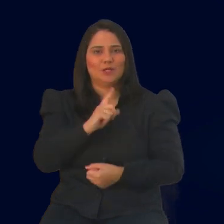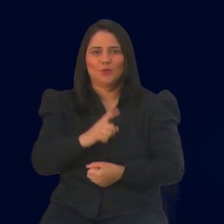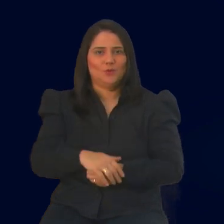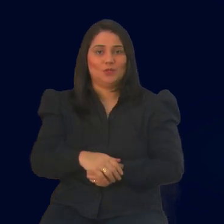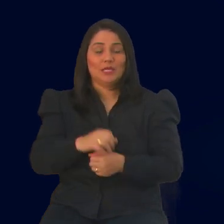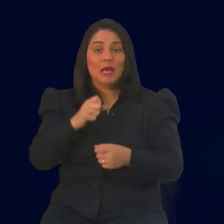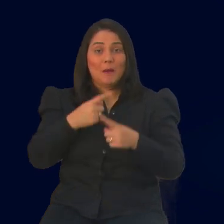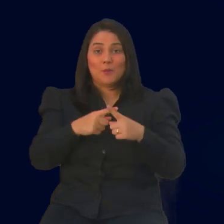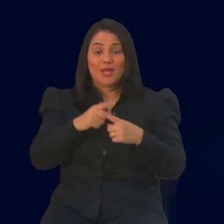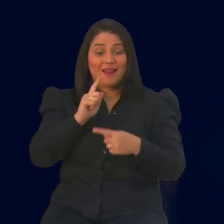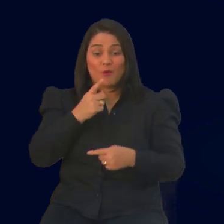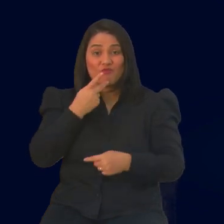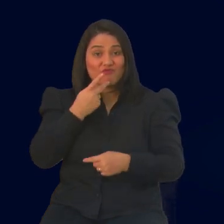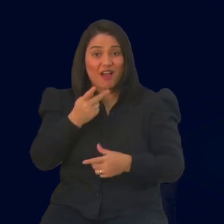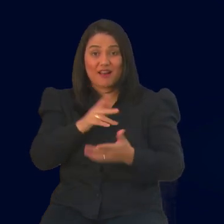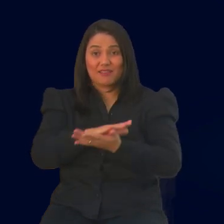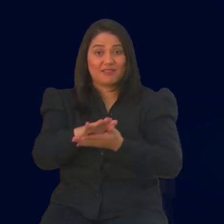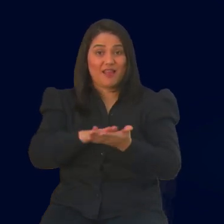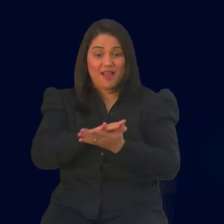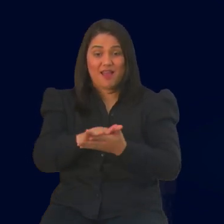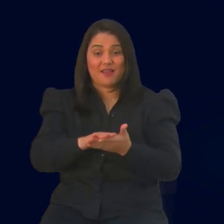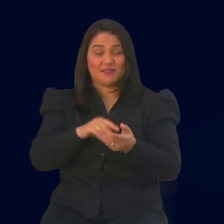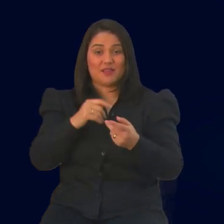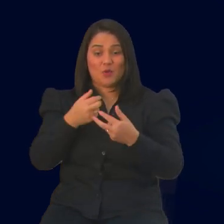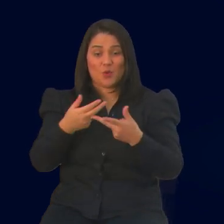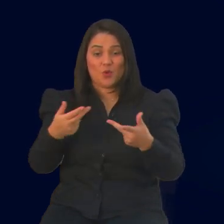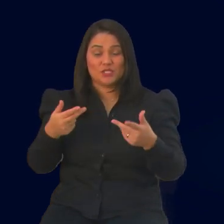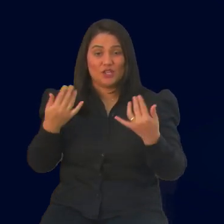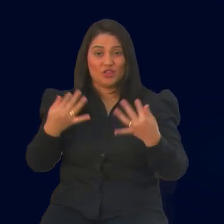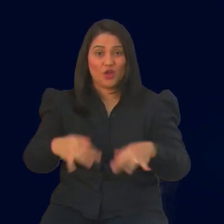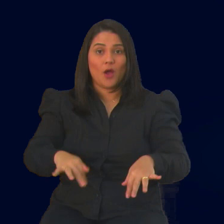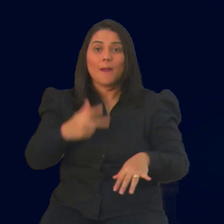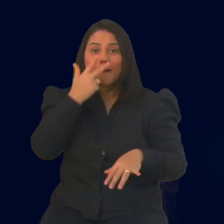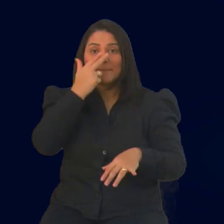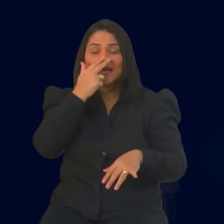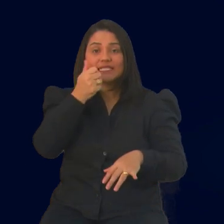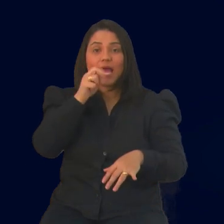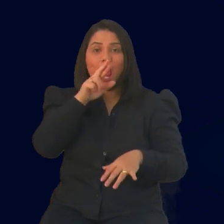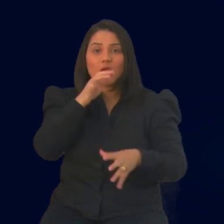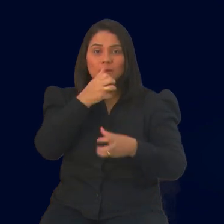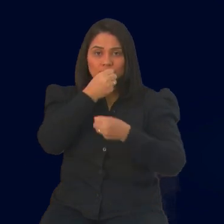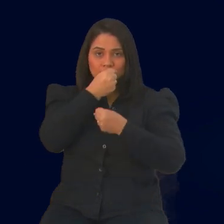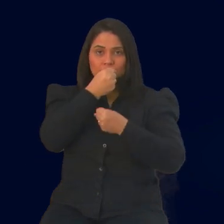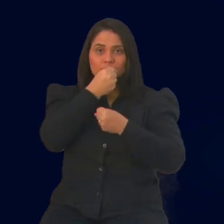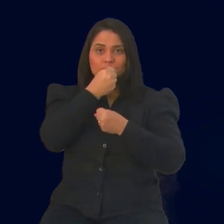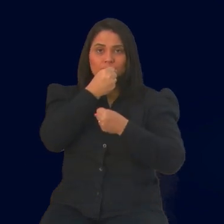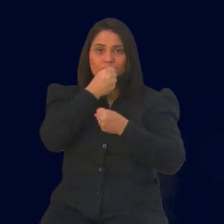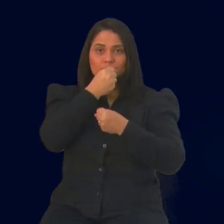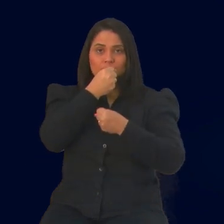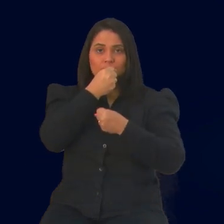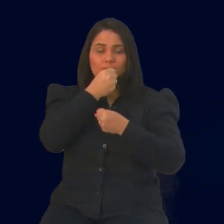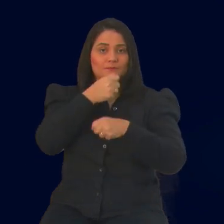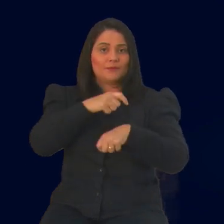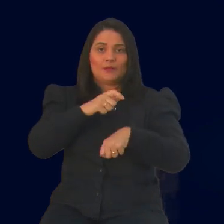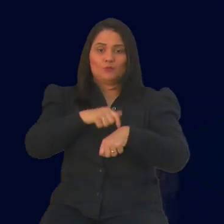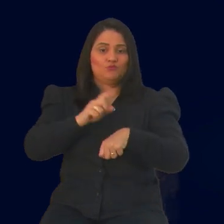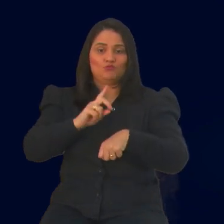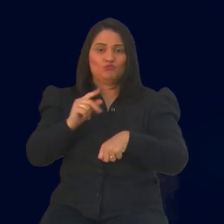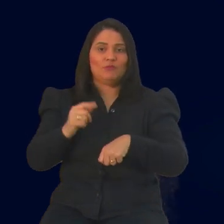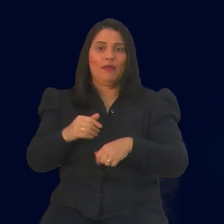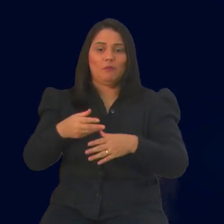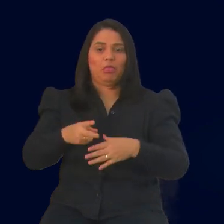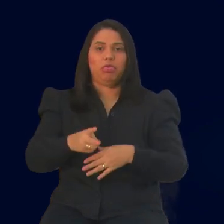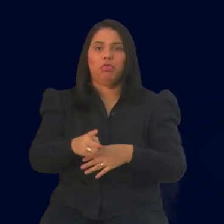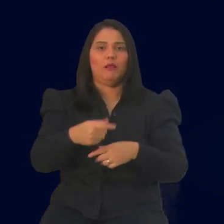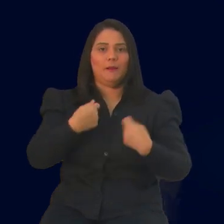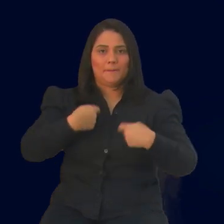dói é como segurar o fôlego. Uma hora você tem que soltar. E aí quando a gente solta, a gente